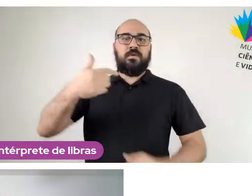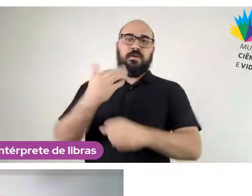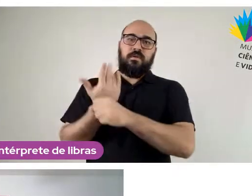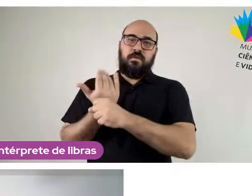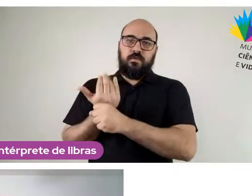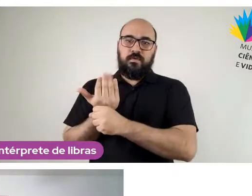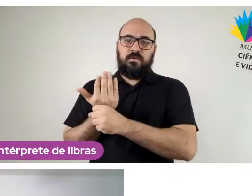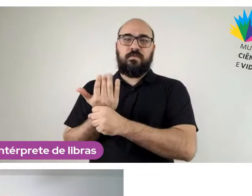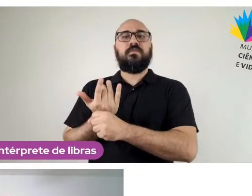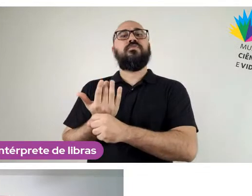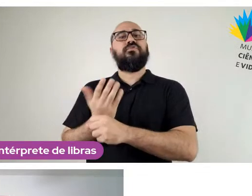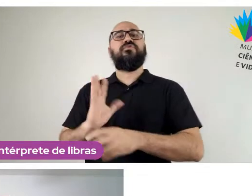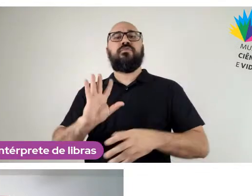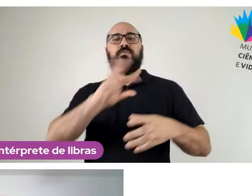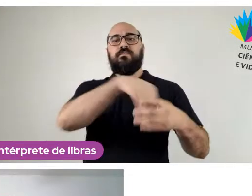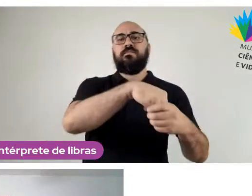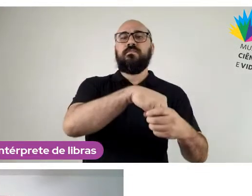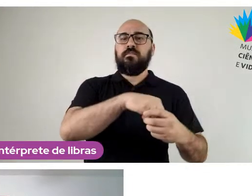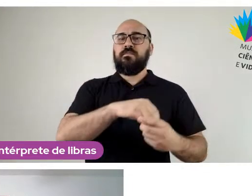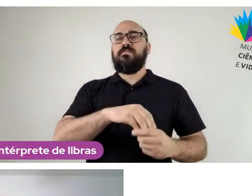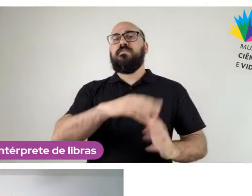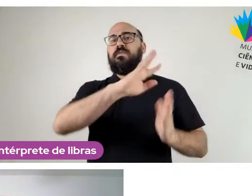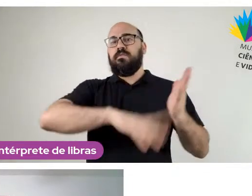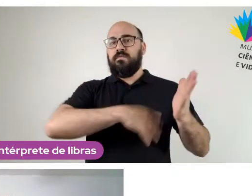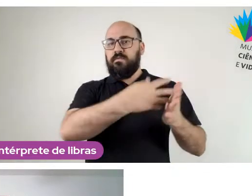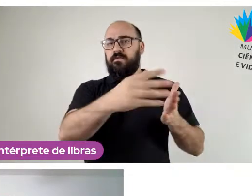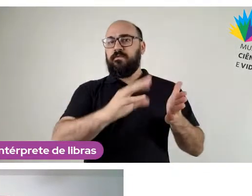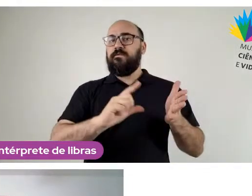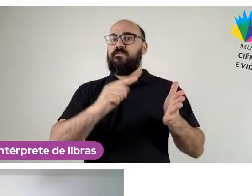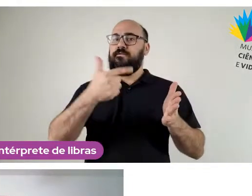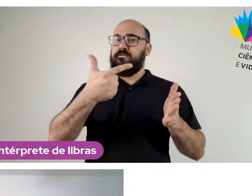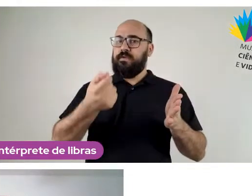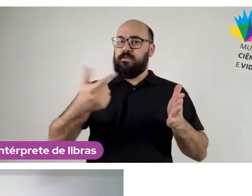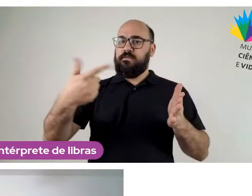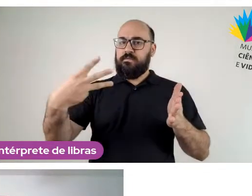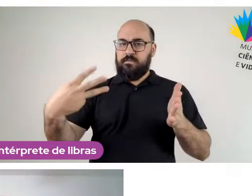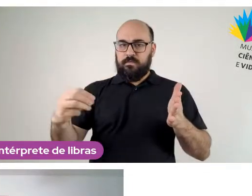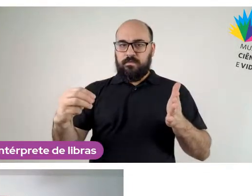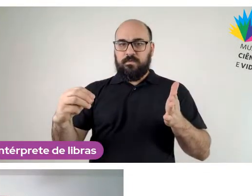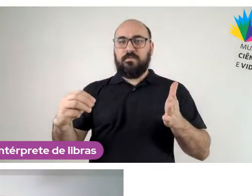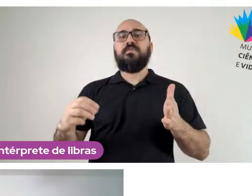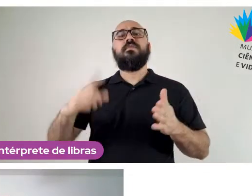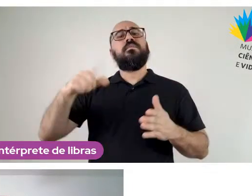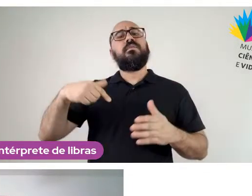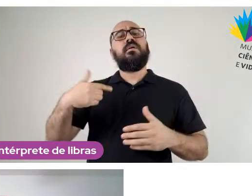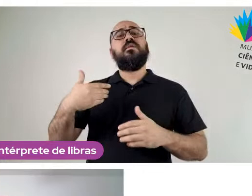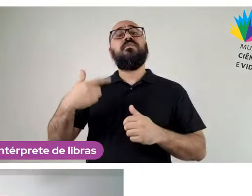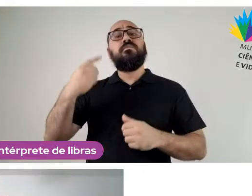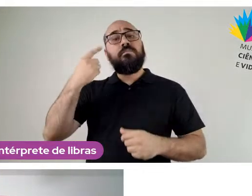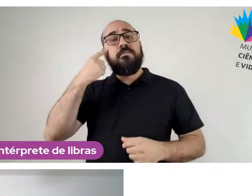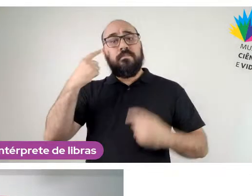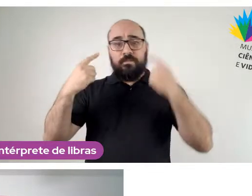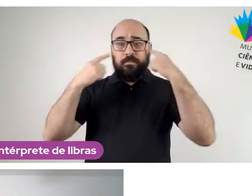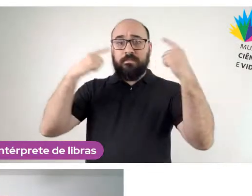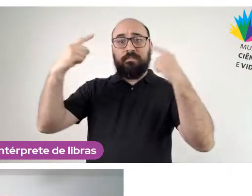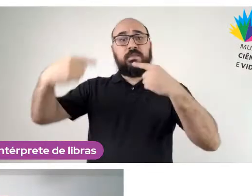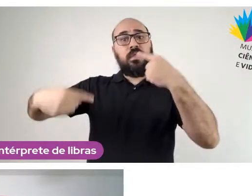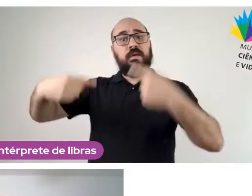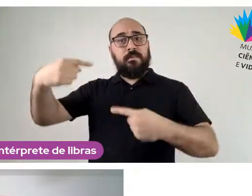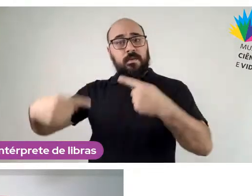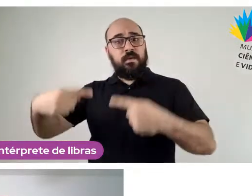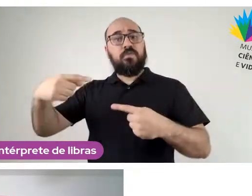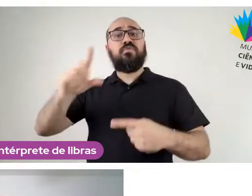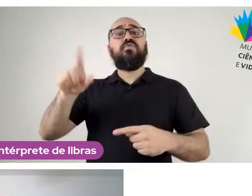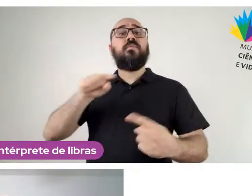Agenda 2030. Nosso programa ele vem desde 2019 gerando atividades e debates sobre os 17 Objetivos